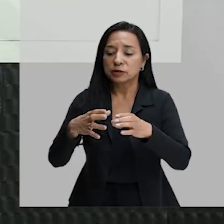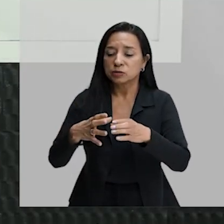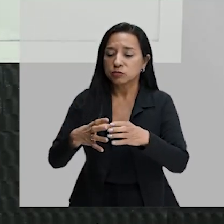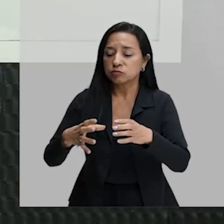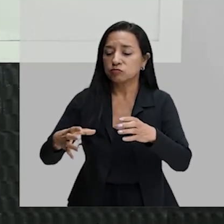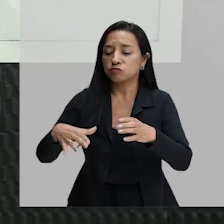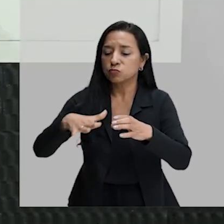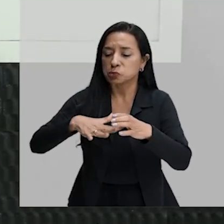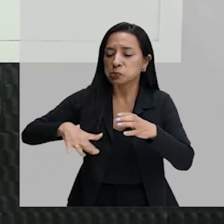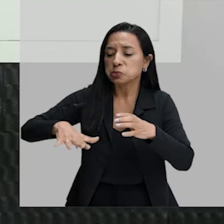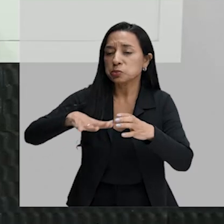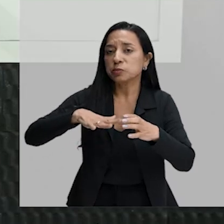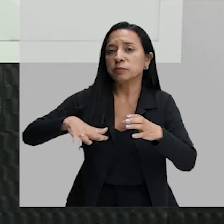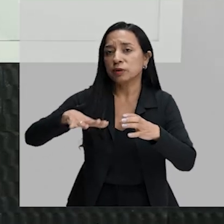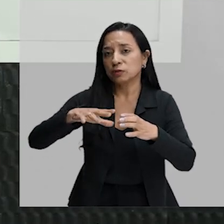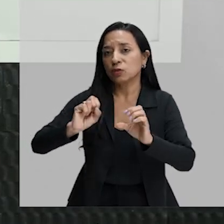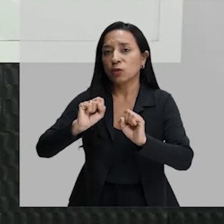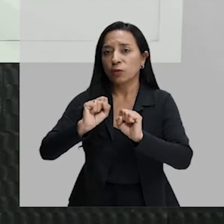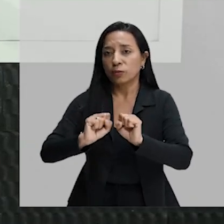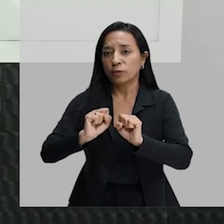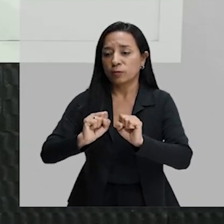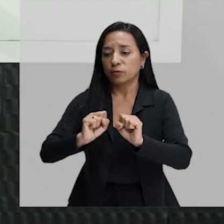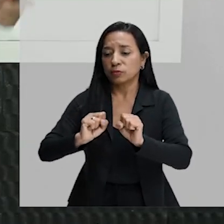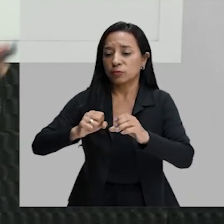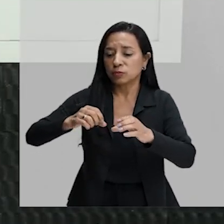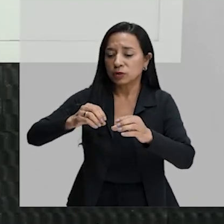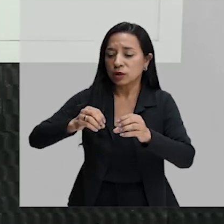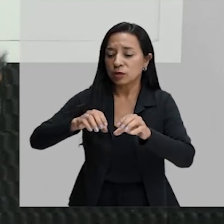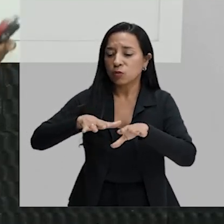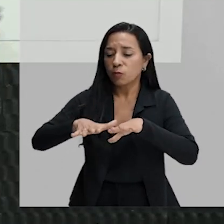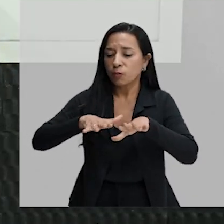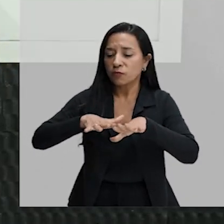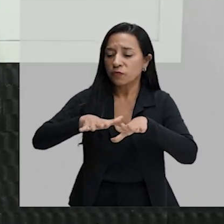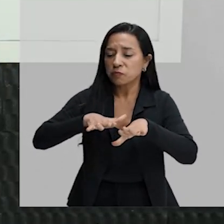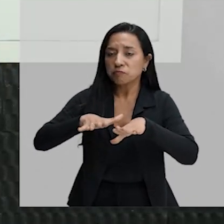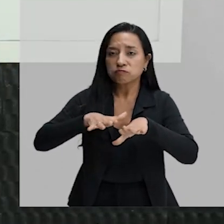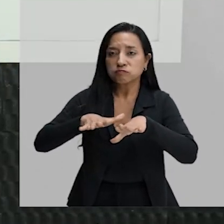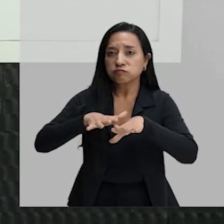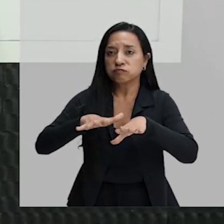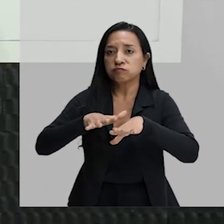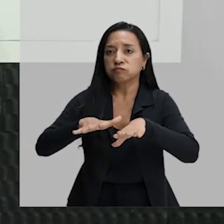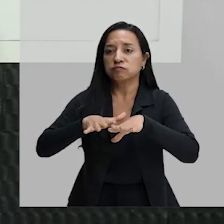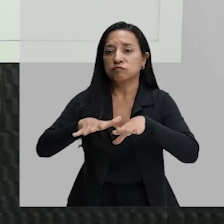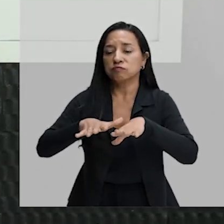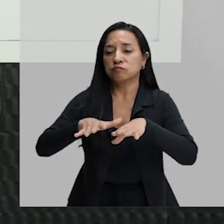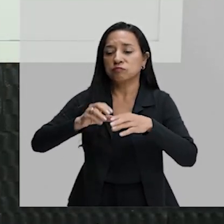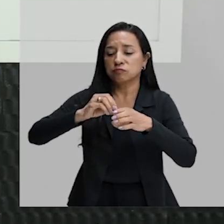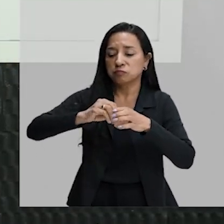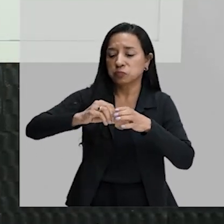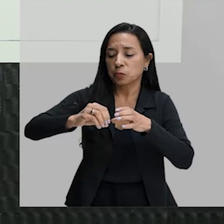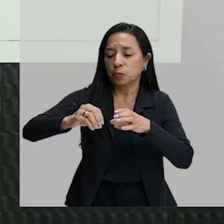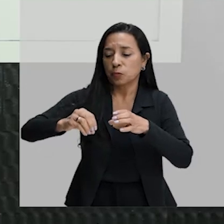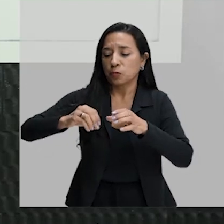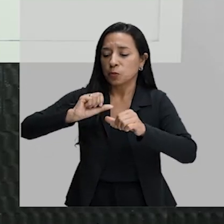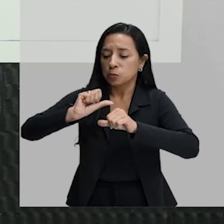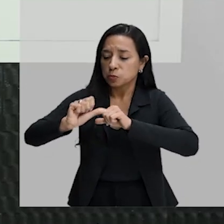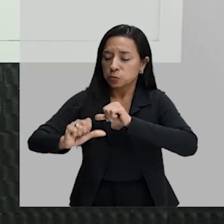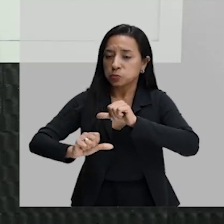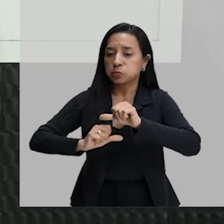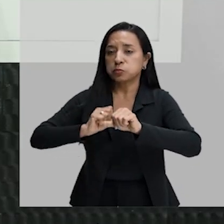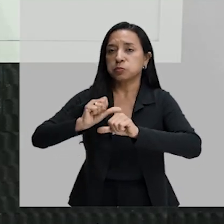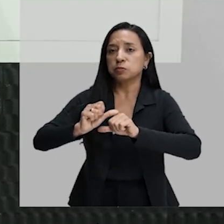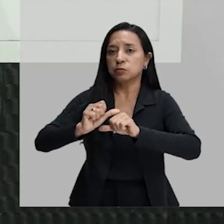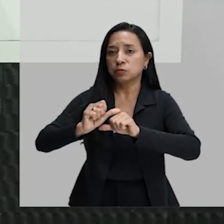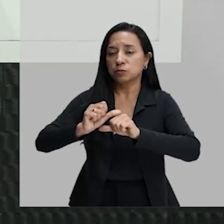espaço, né, de mais espaço para poder elas atuarem ali, ter o seu movimento de vibração e seu modesto movimento de translação ali,